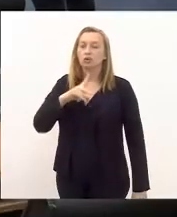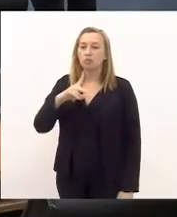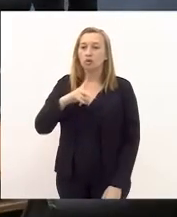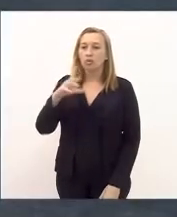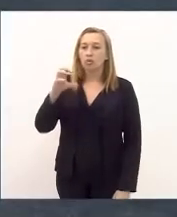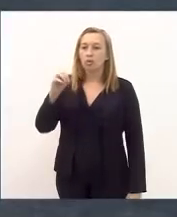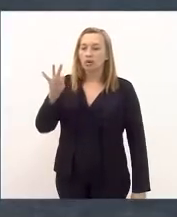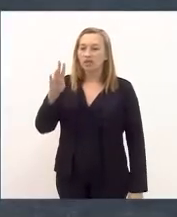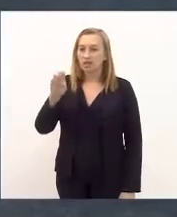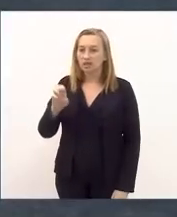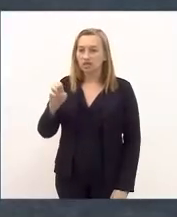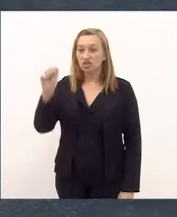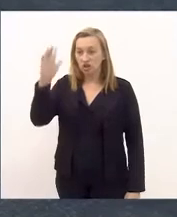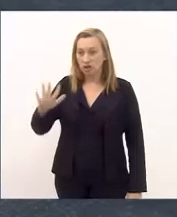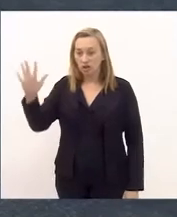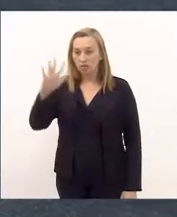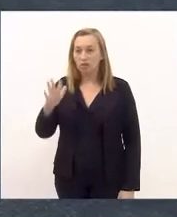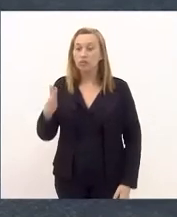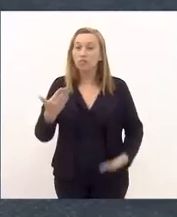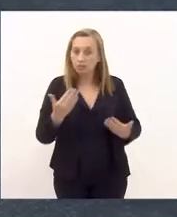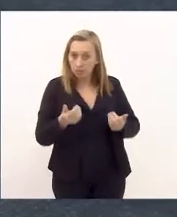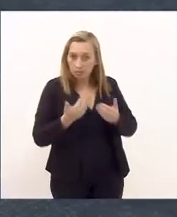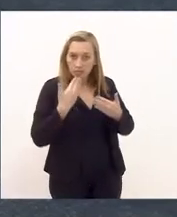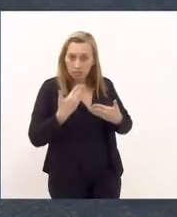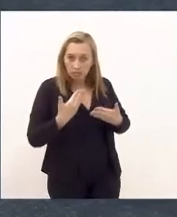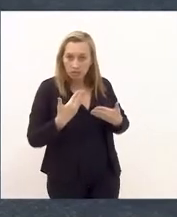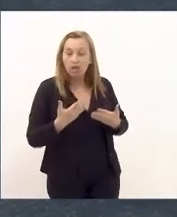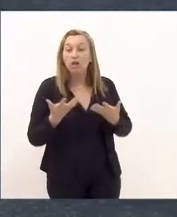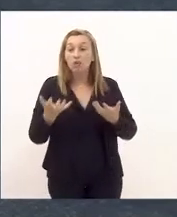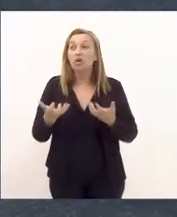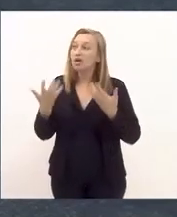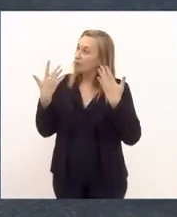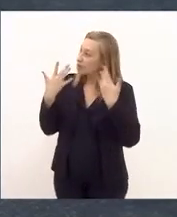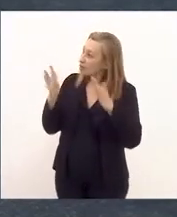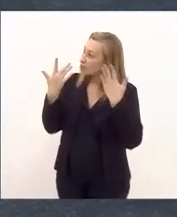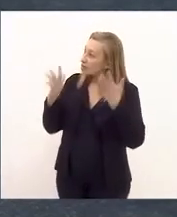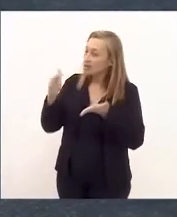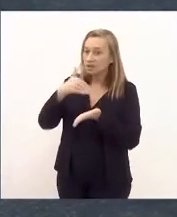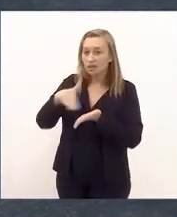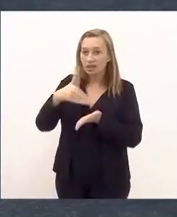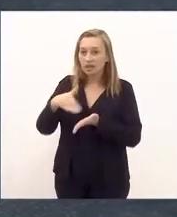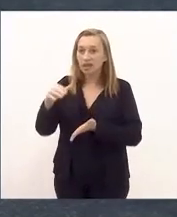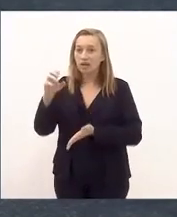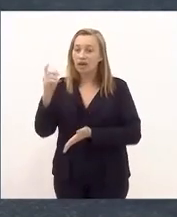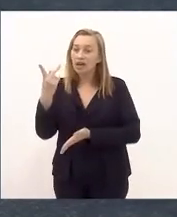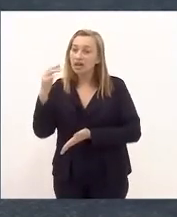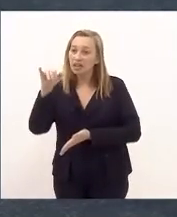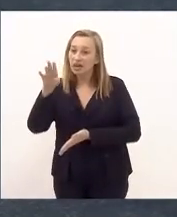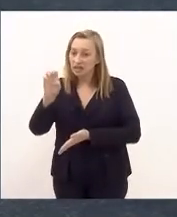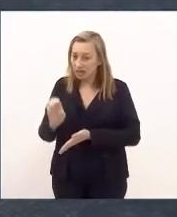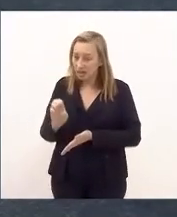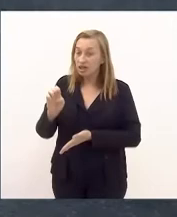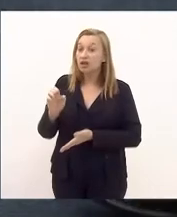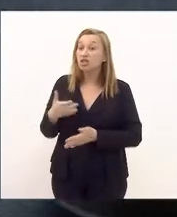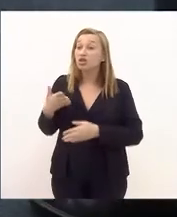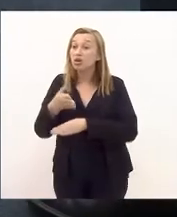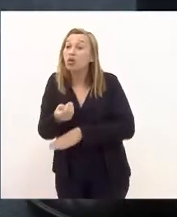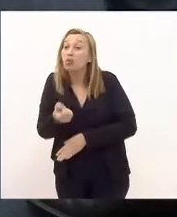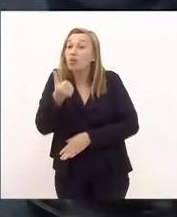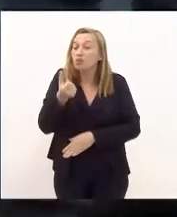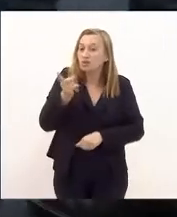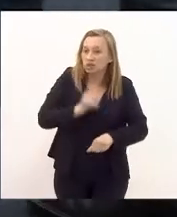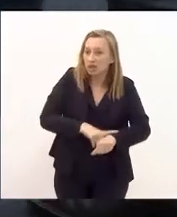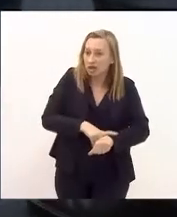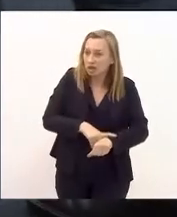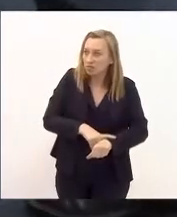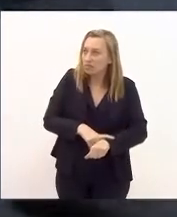Presidente, me permite? Mas não, deputado. Eu quero, deputado Márcio, saudar aqui o secretário Henrique, que chegou há pouco tempo e já adotou uma